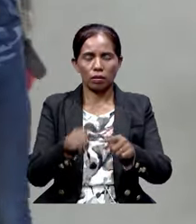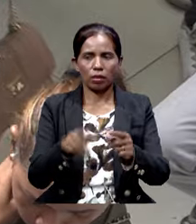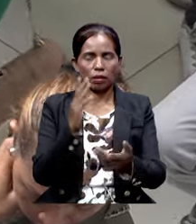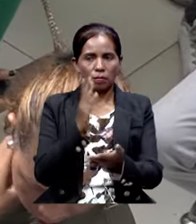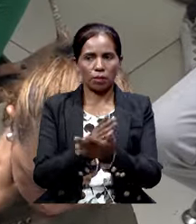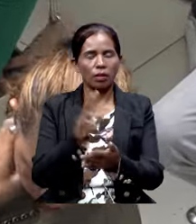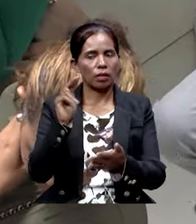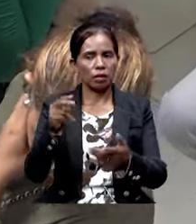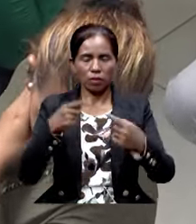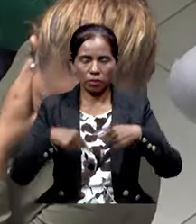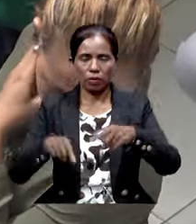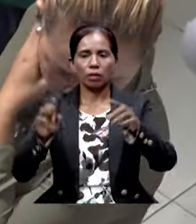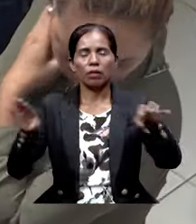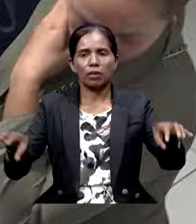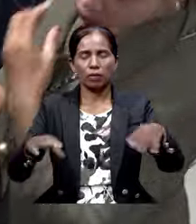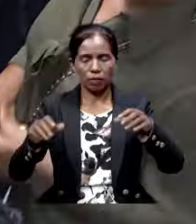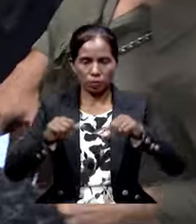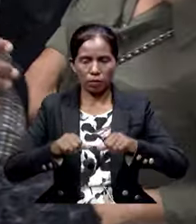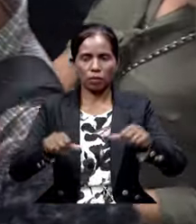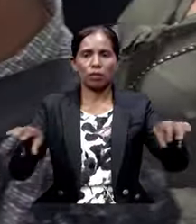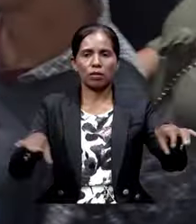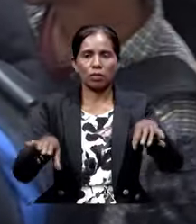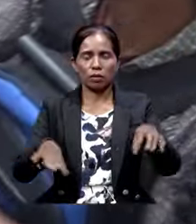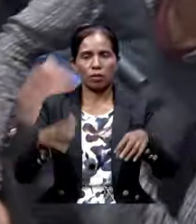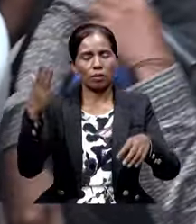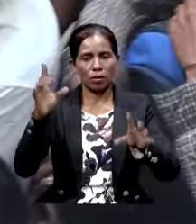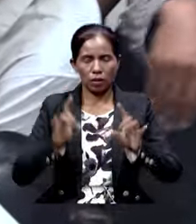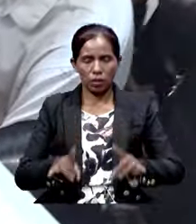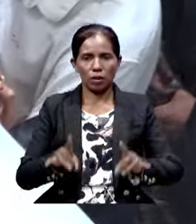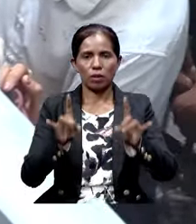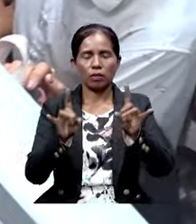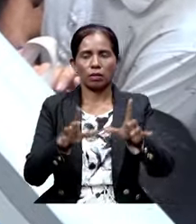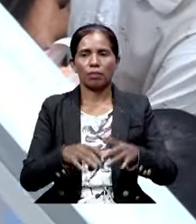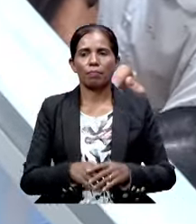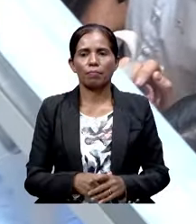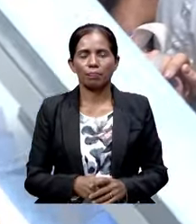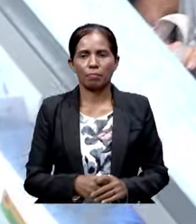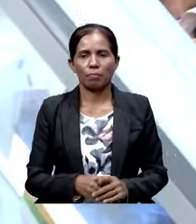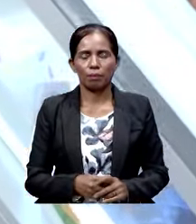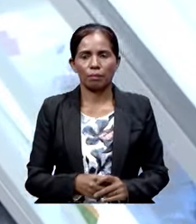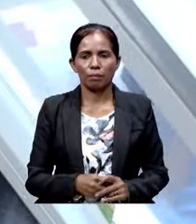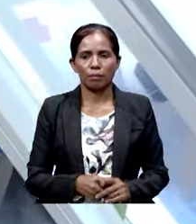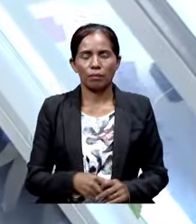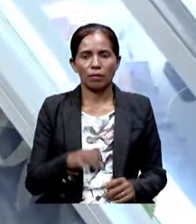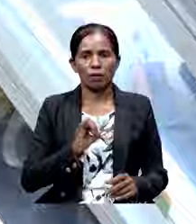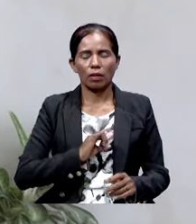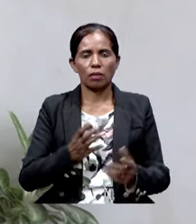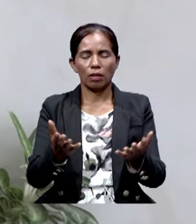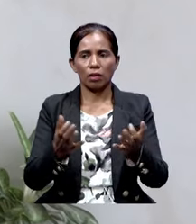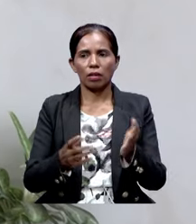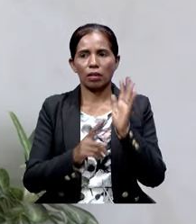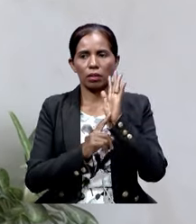nia hori fila ba continua ni serviço ia Austrália. Ao cara que ato oni